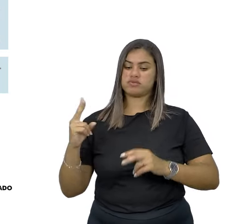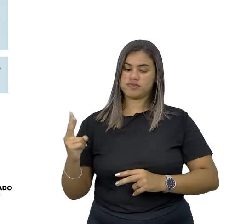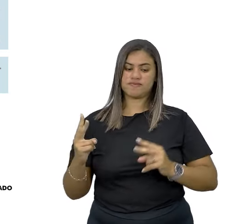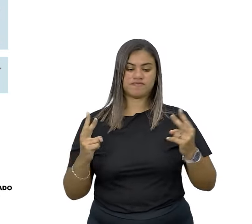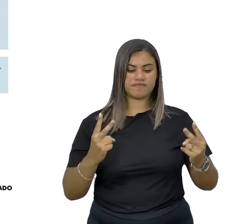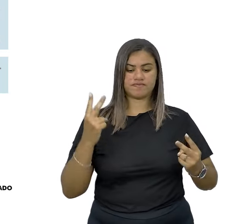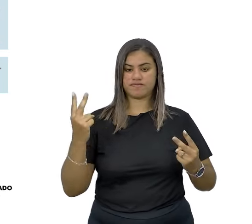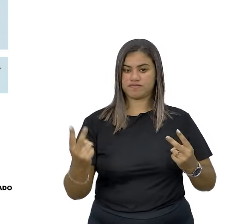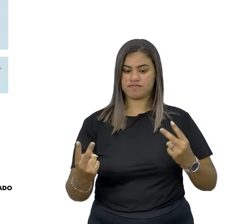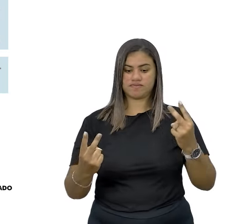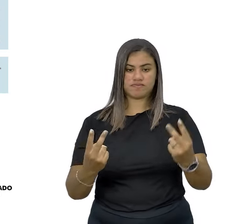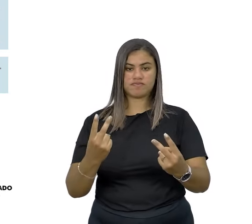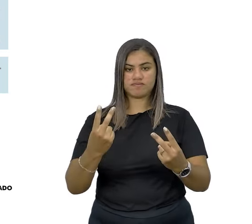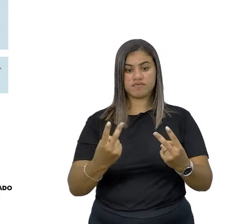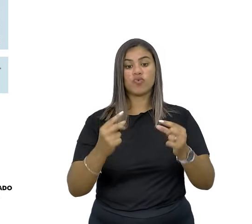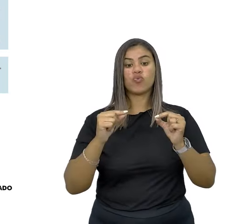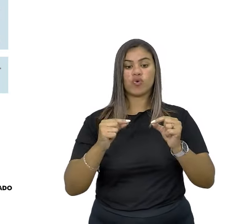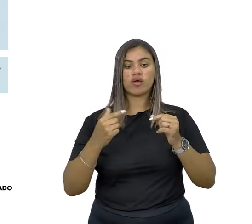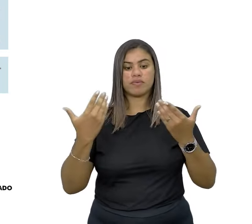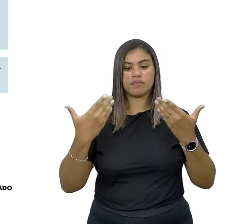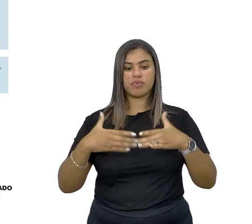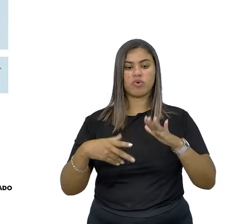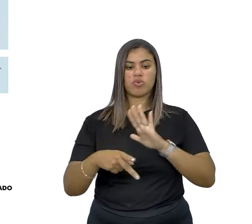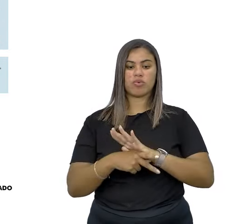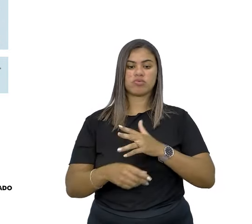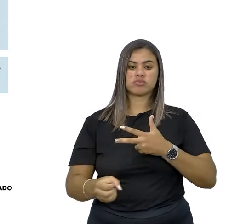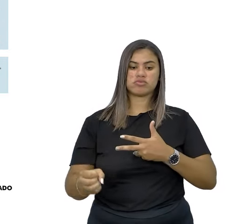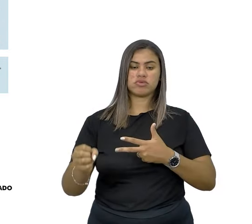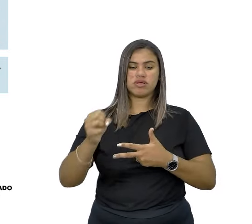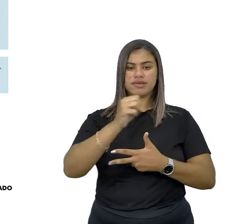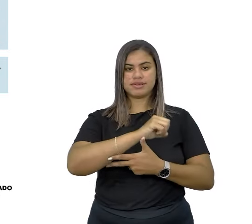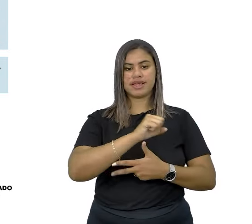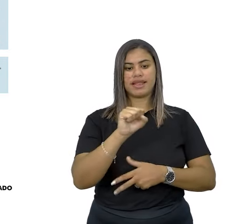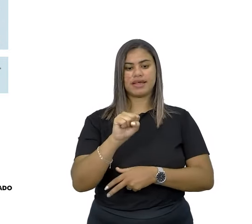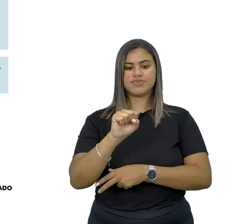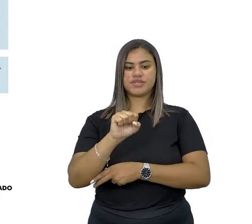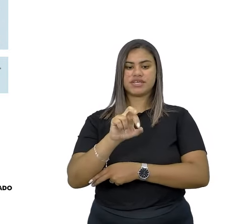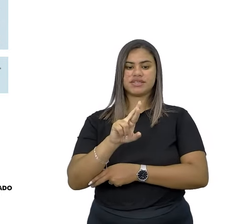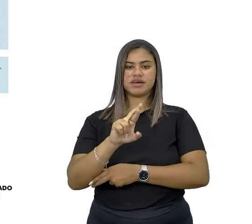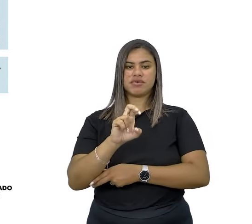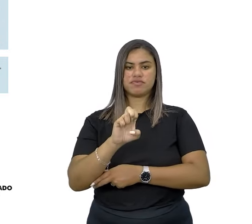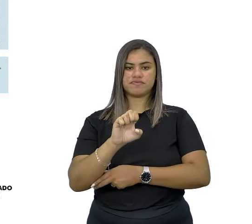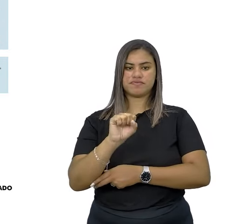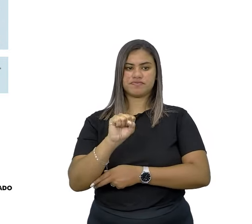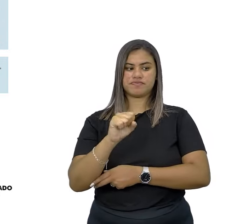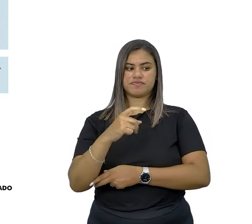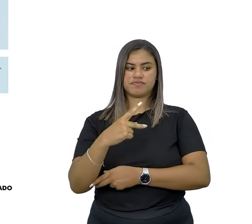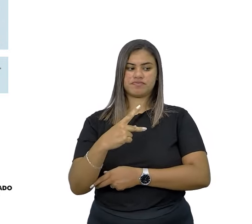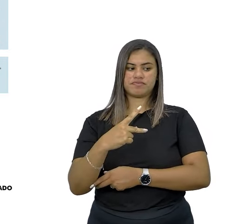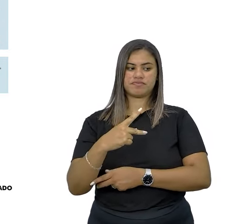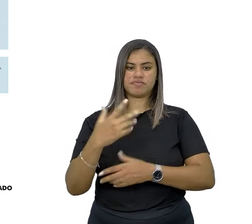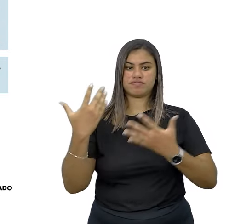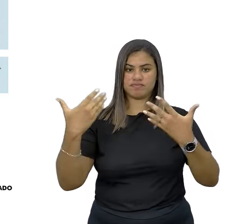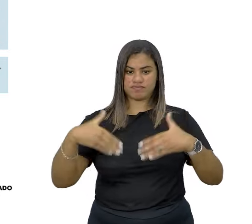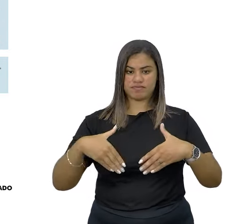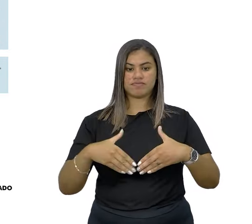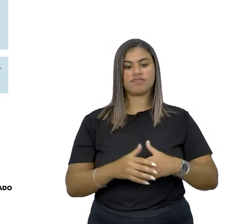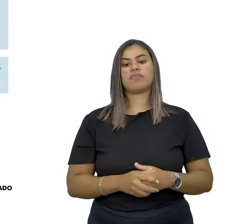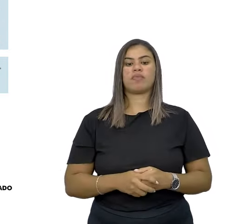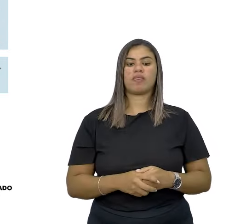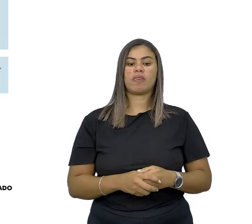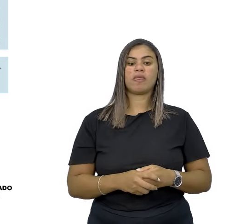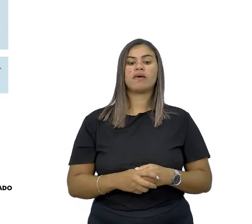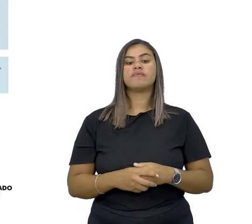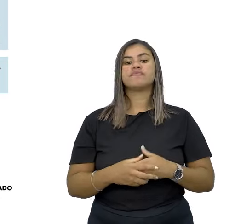itens do Enem e do Saresp. Então, ocorre muito do nosso material Aprender Sempre ter itens do Enem,